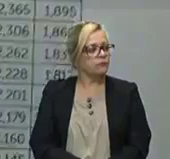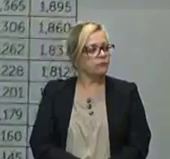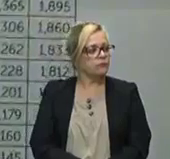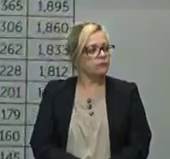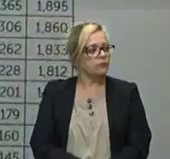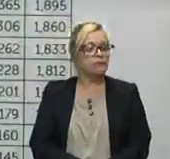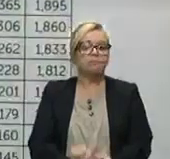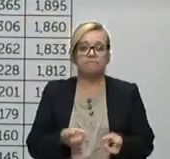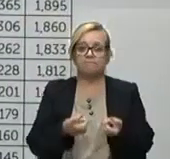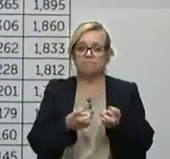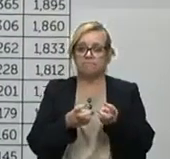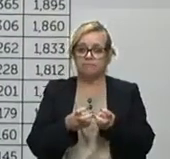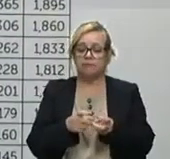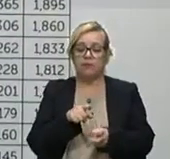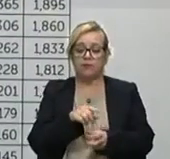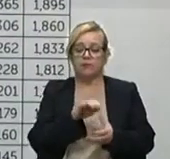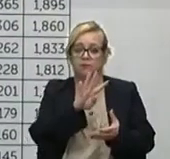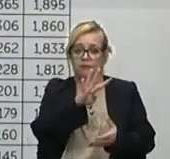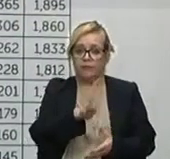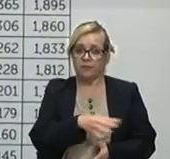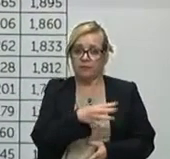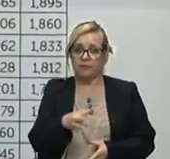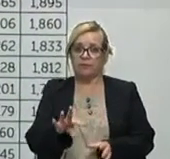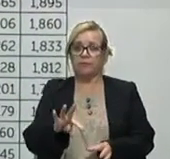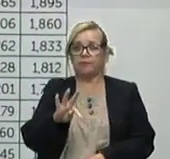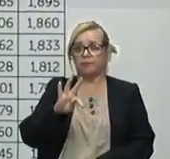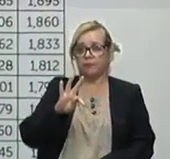Então, perceba que na tabela T,